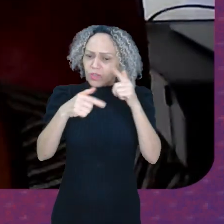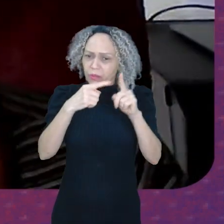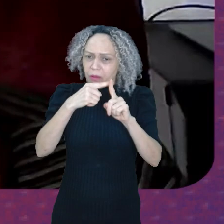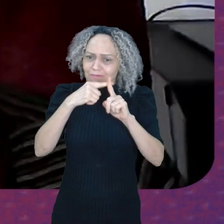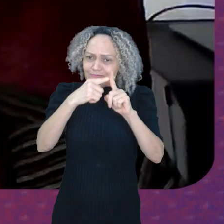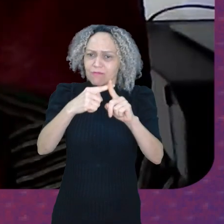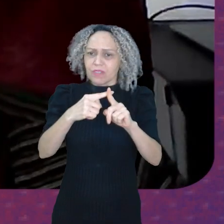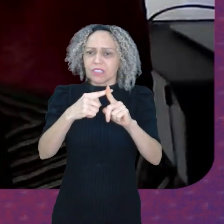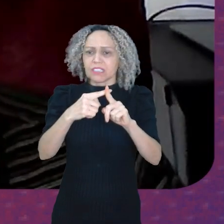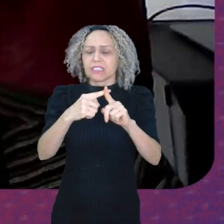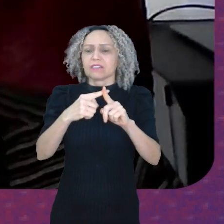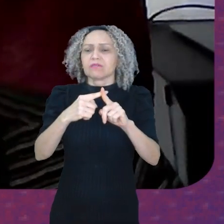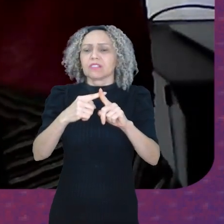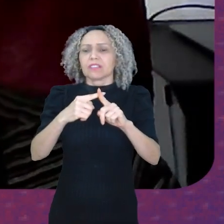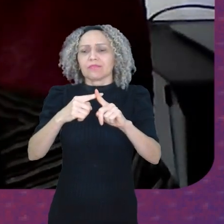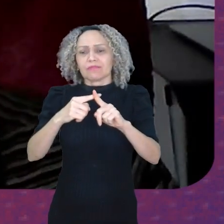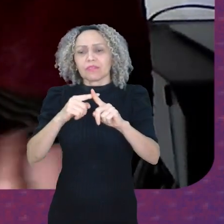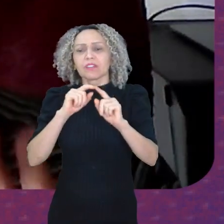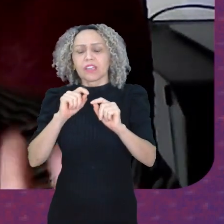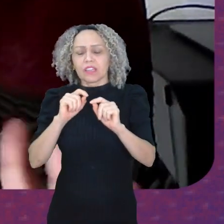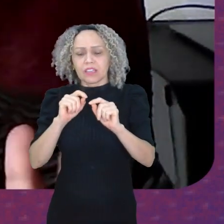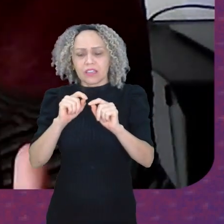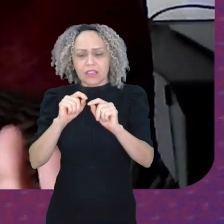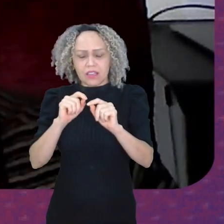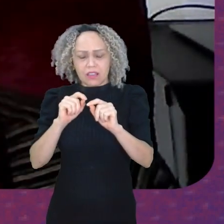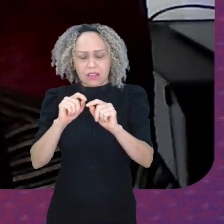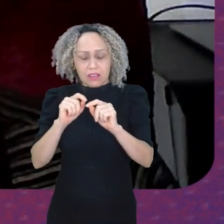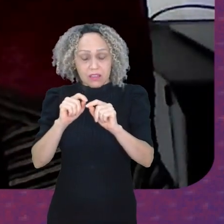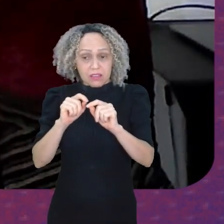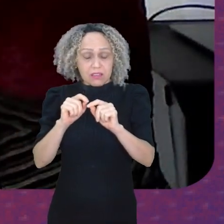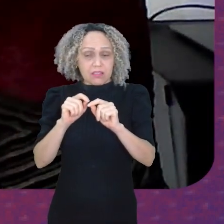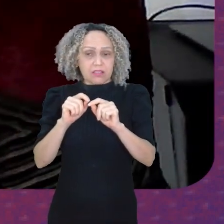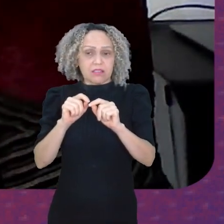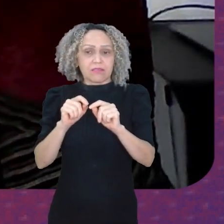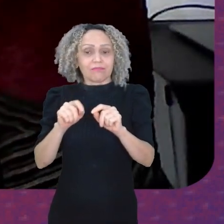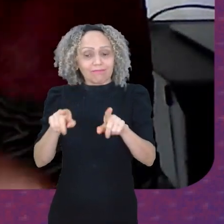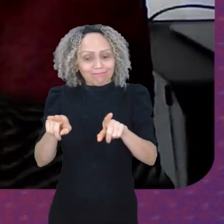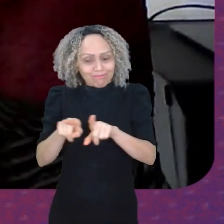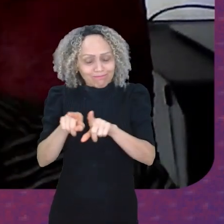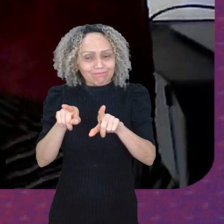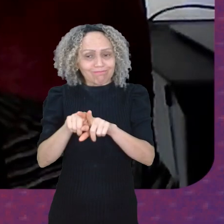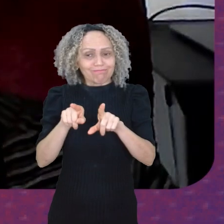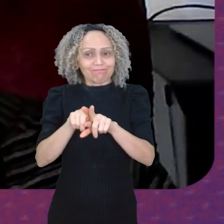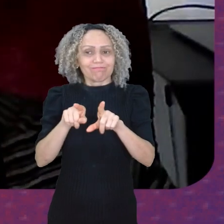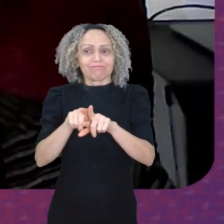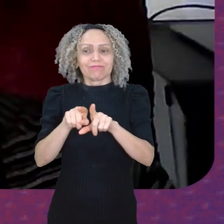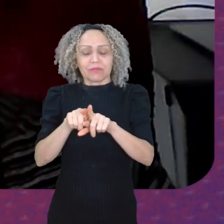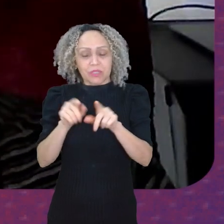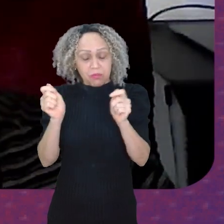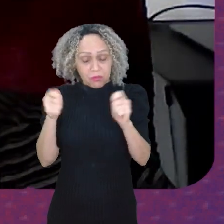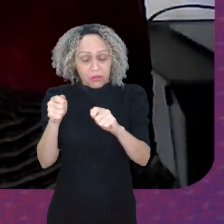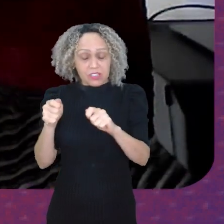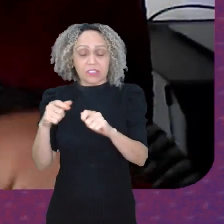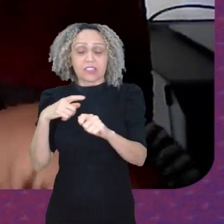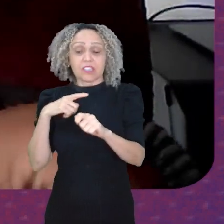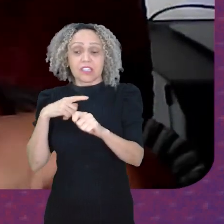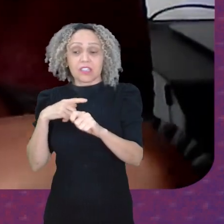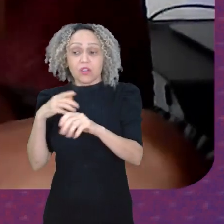não excluem o acesso universal às políticas. Vou exemplificar.